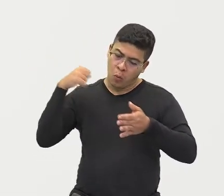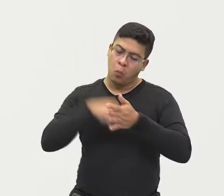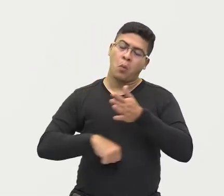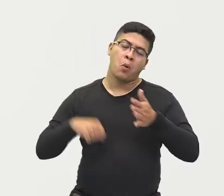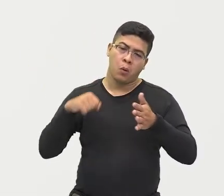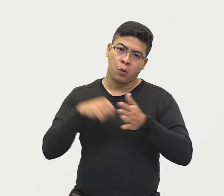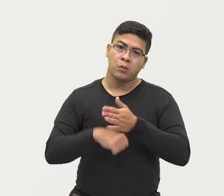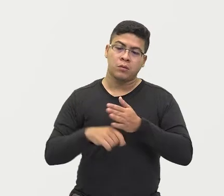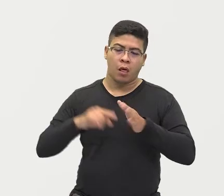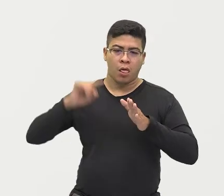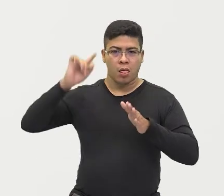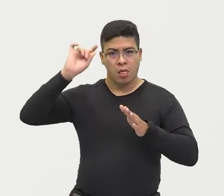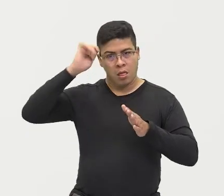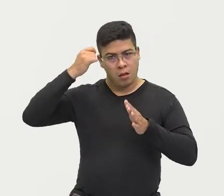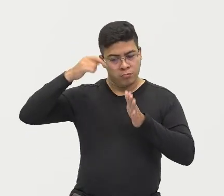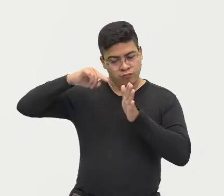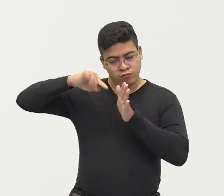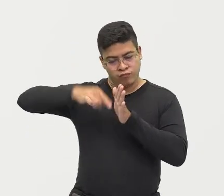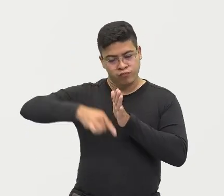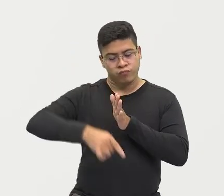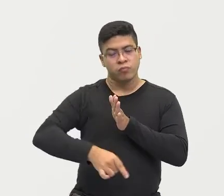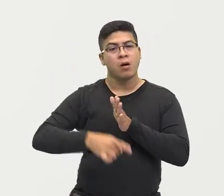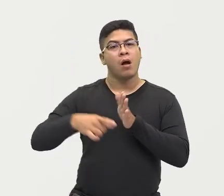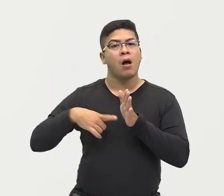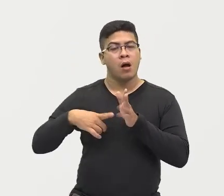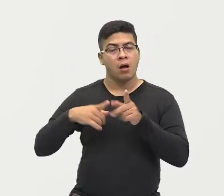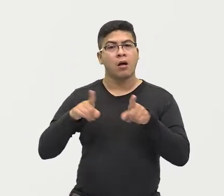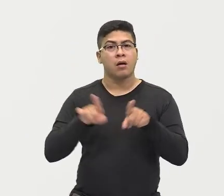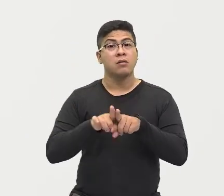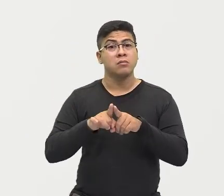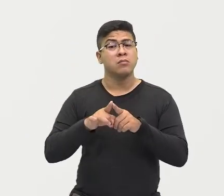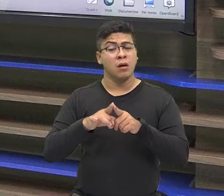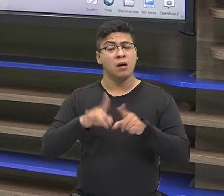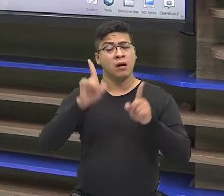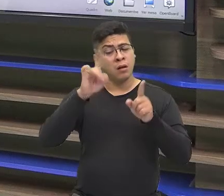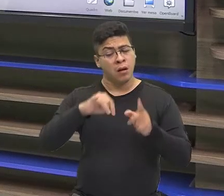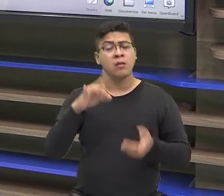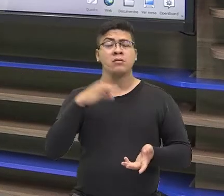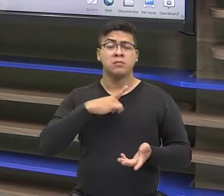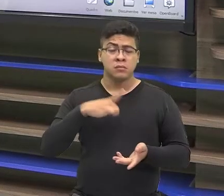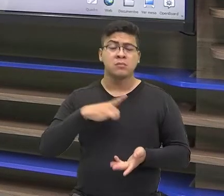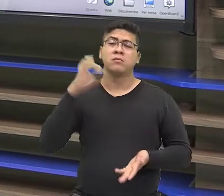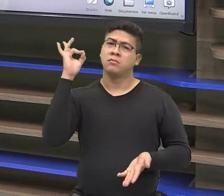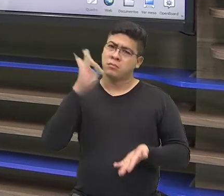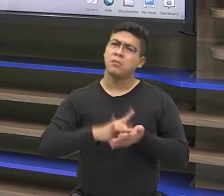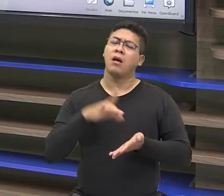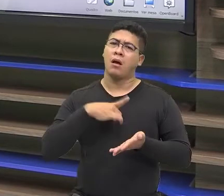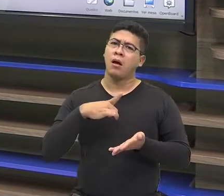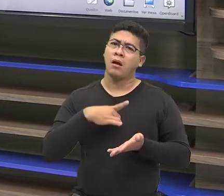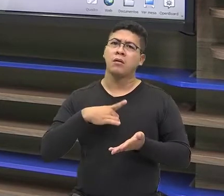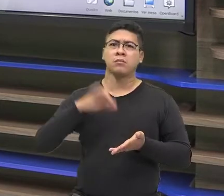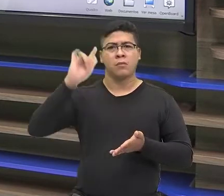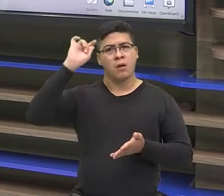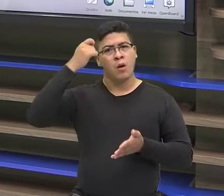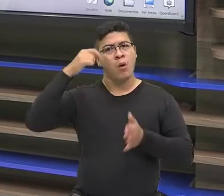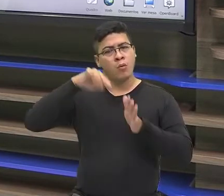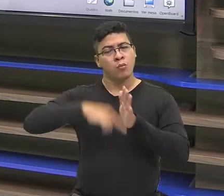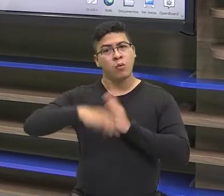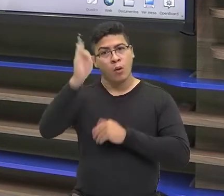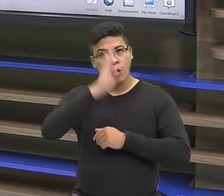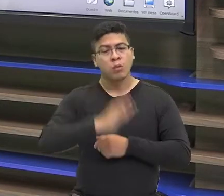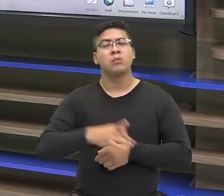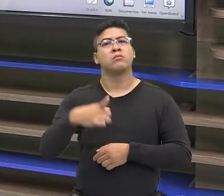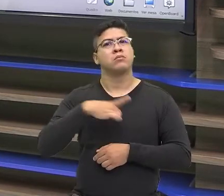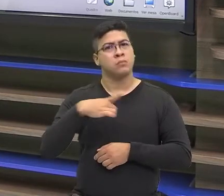preso na Era Vargas porque ele indicava que havia petróleo no Brasil. Né? Ele indicou, há petróleo no Brasil,